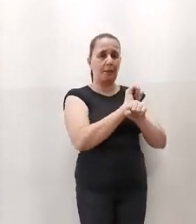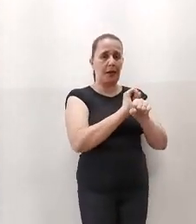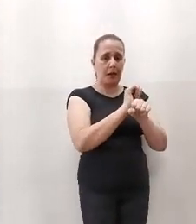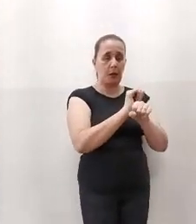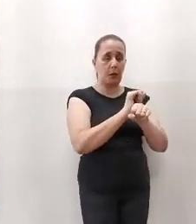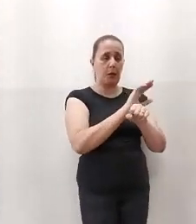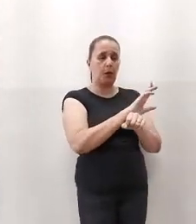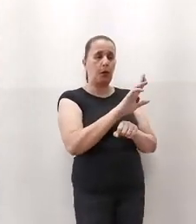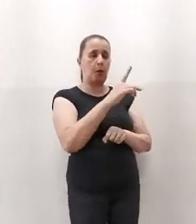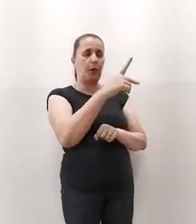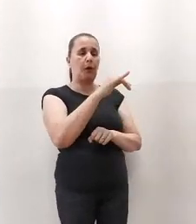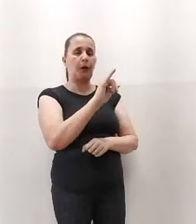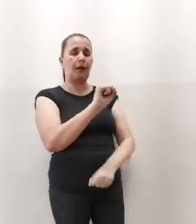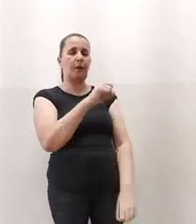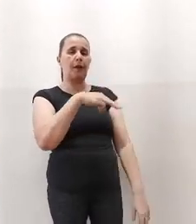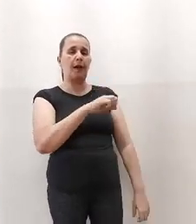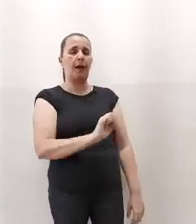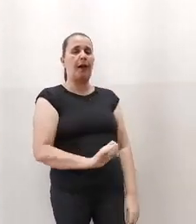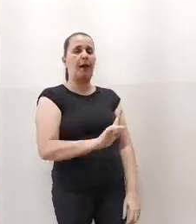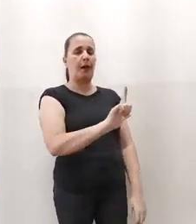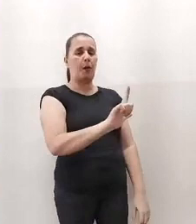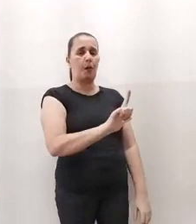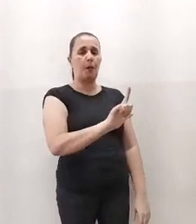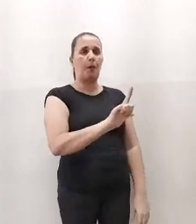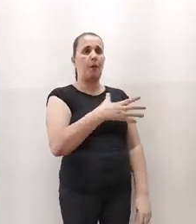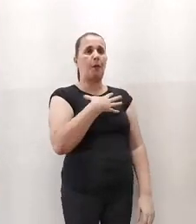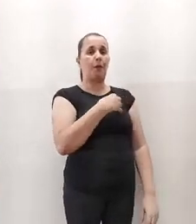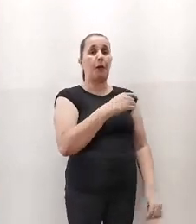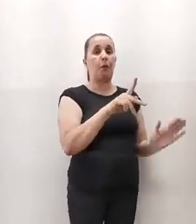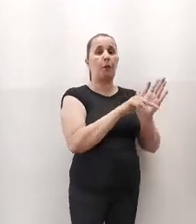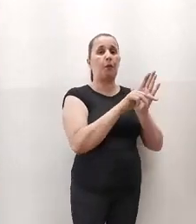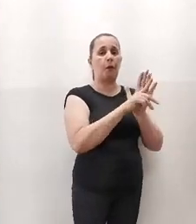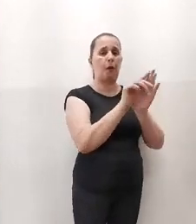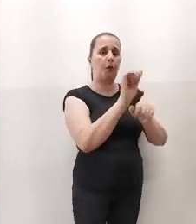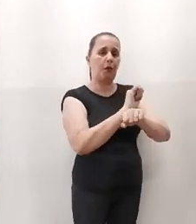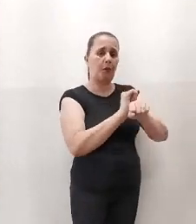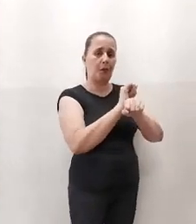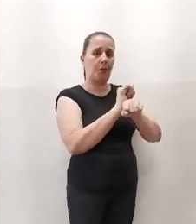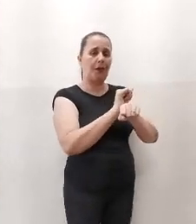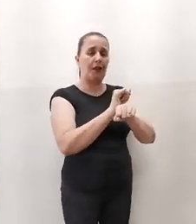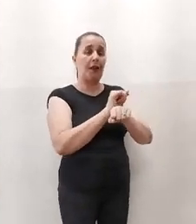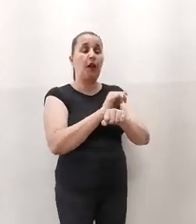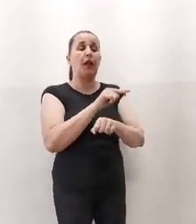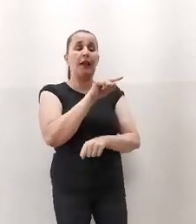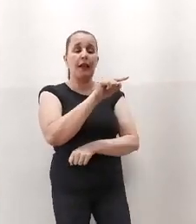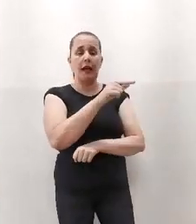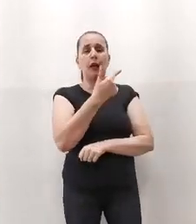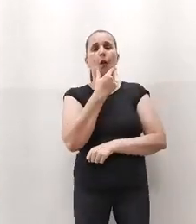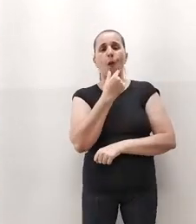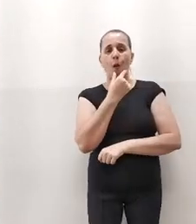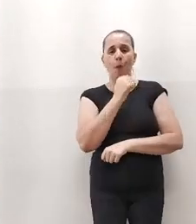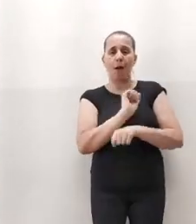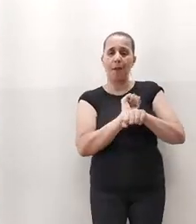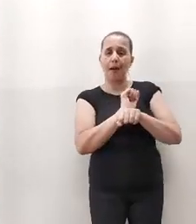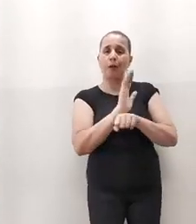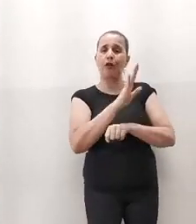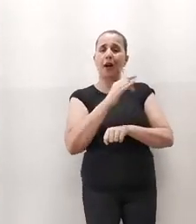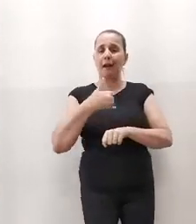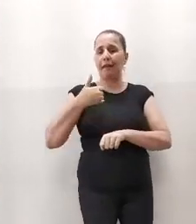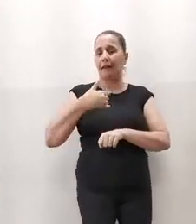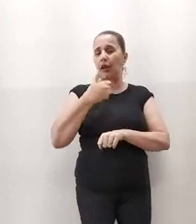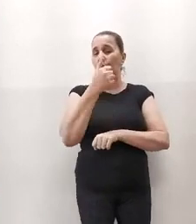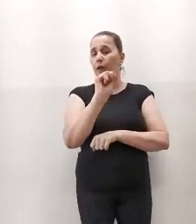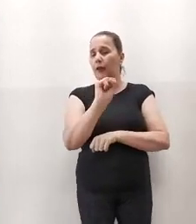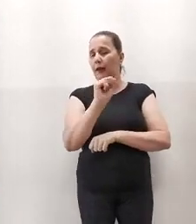quê? Ismael. Era Abraão, ó, quantos anos ele tinha? 86. Meu, você tem 86 anos e não